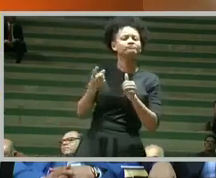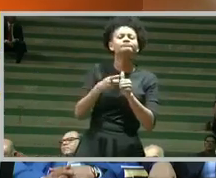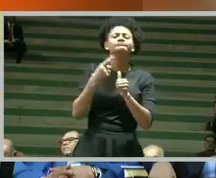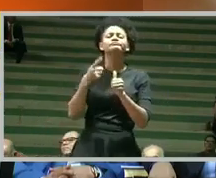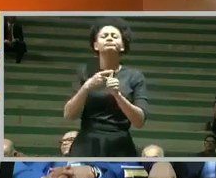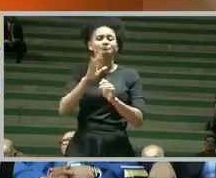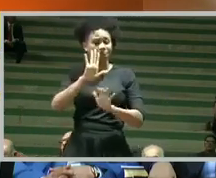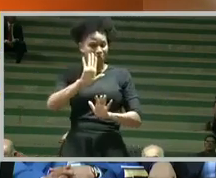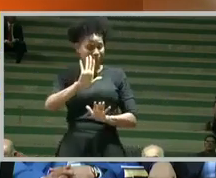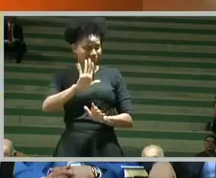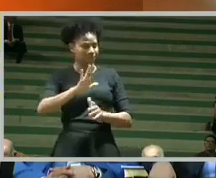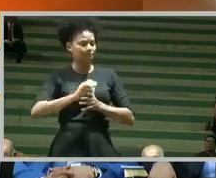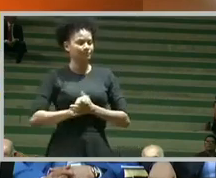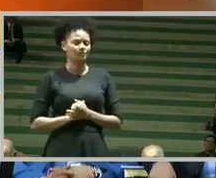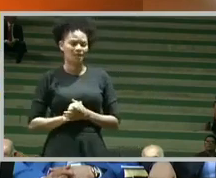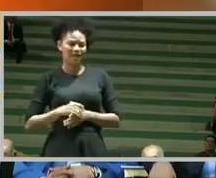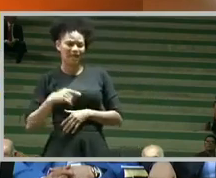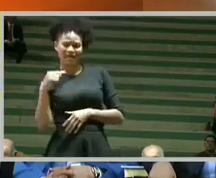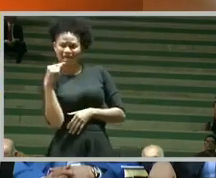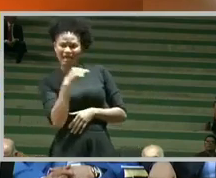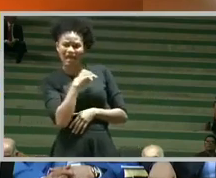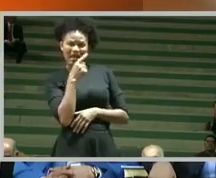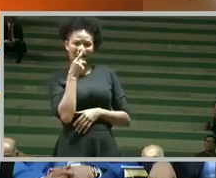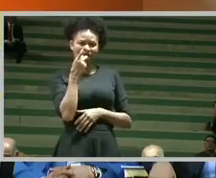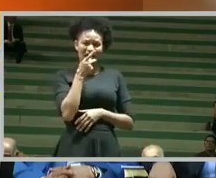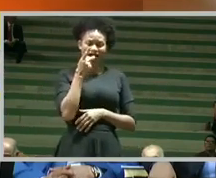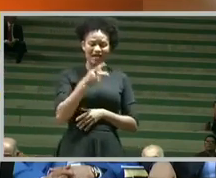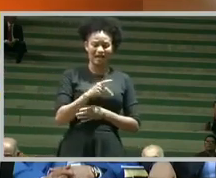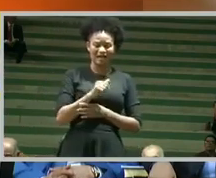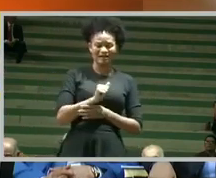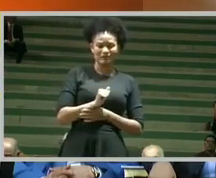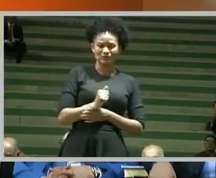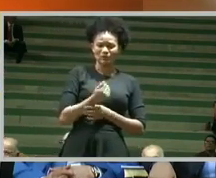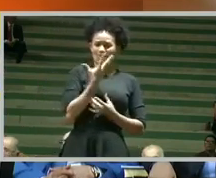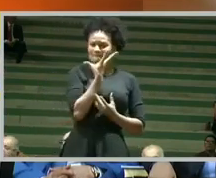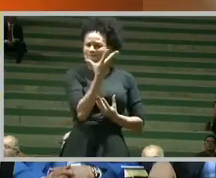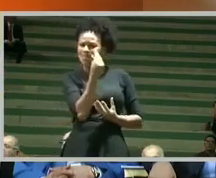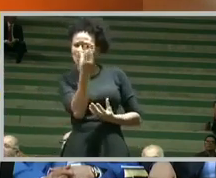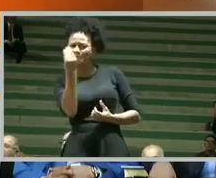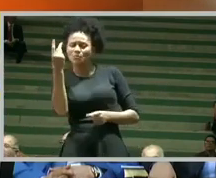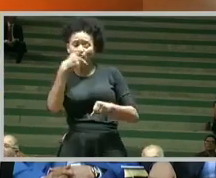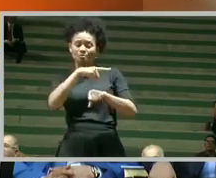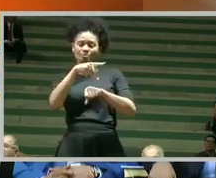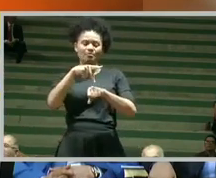Primeiro, Ele não diz as nações,